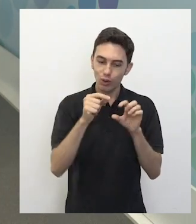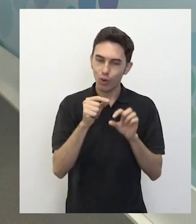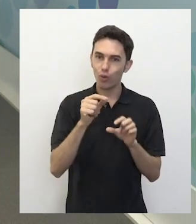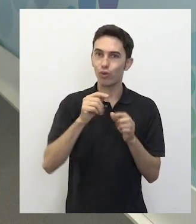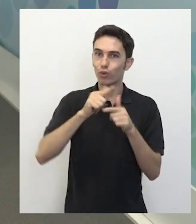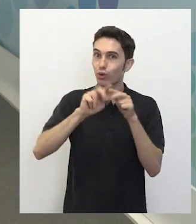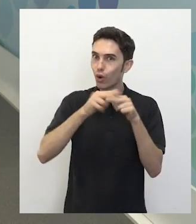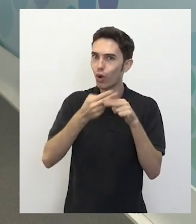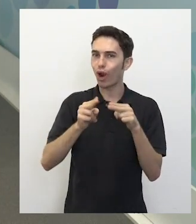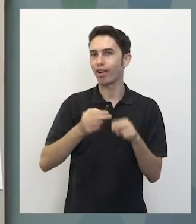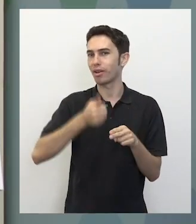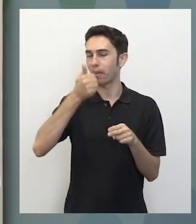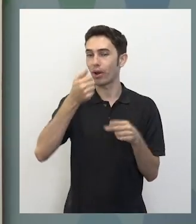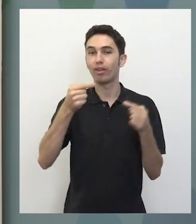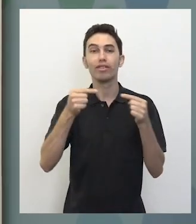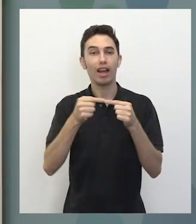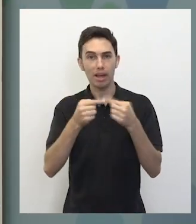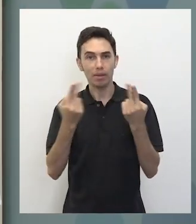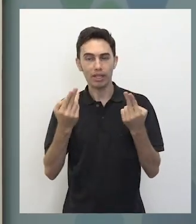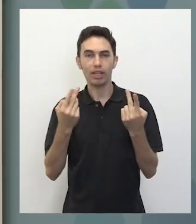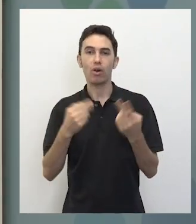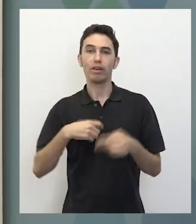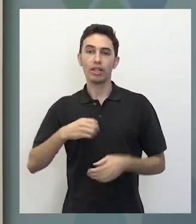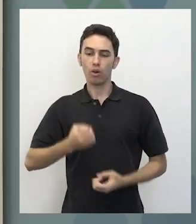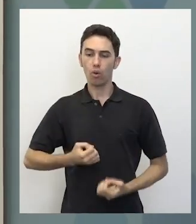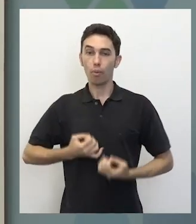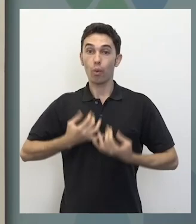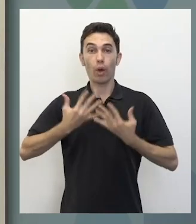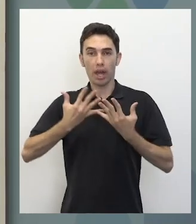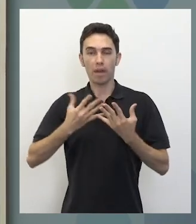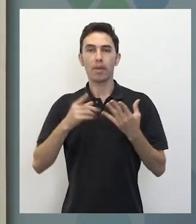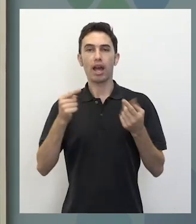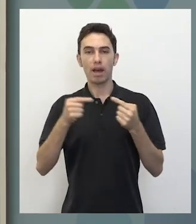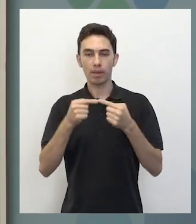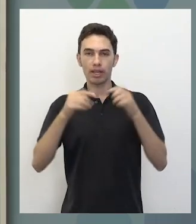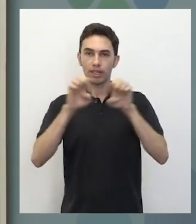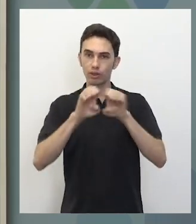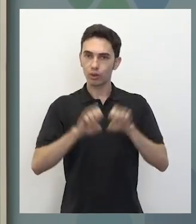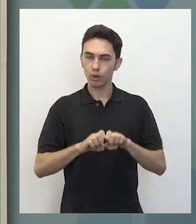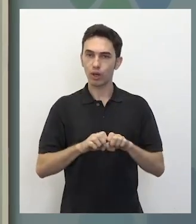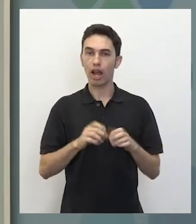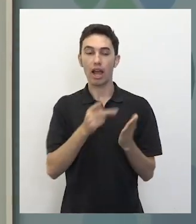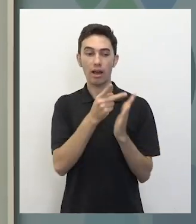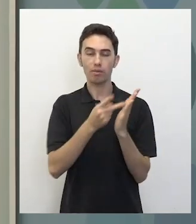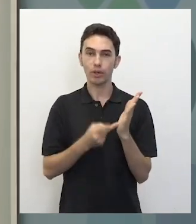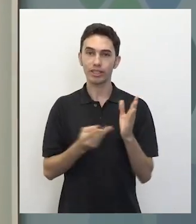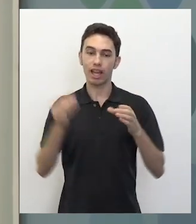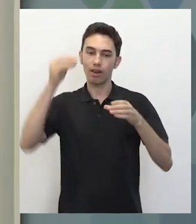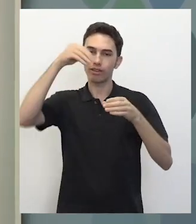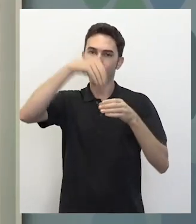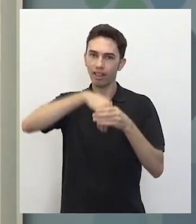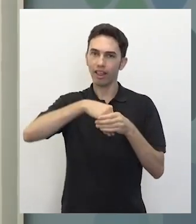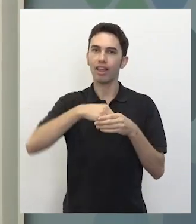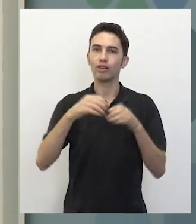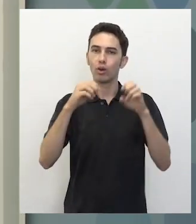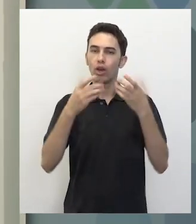a poesia está aqui. Então o poema é a poesia que se organiza, que se estrutura, né? Ela acaba criando